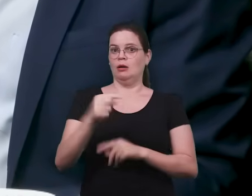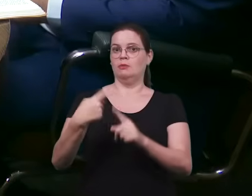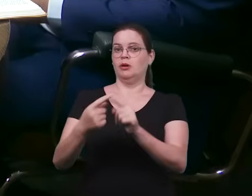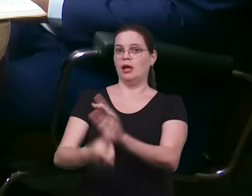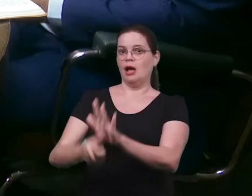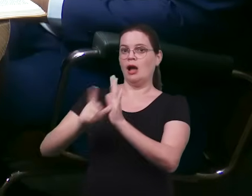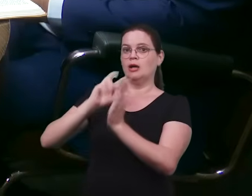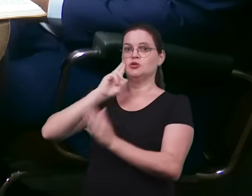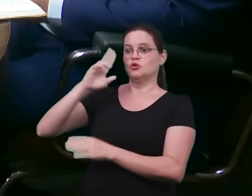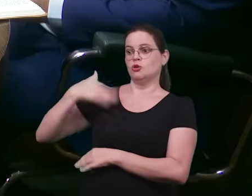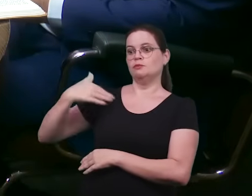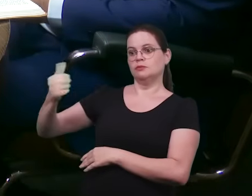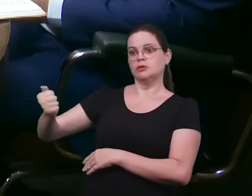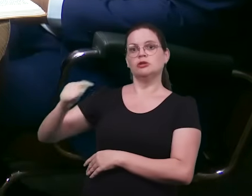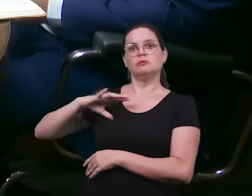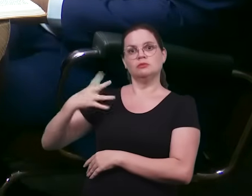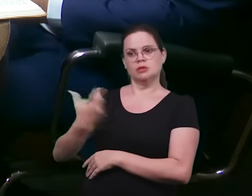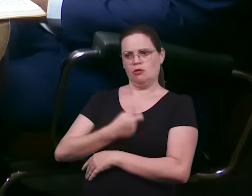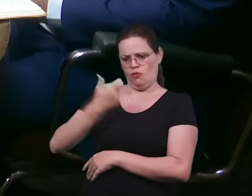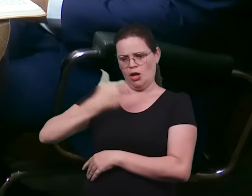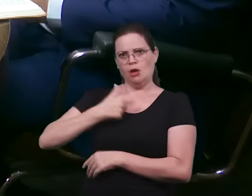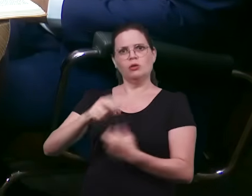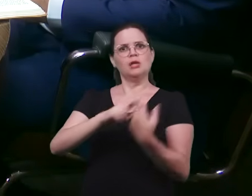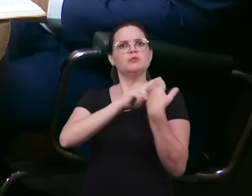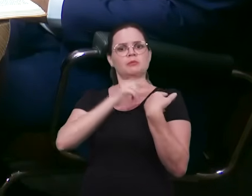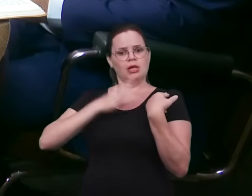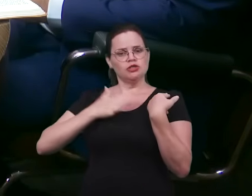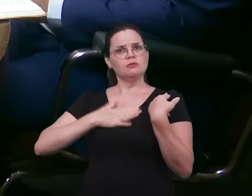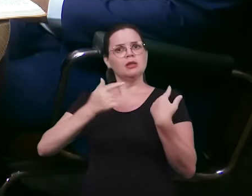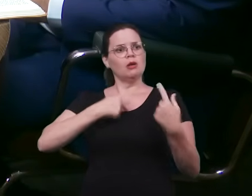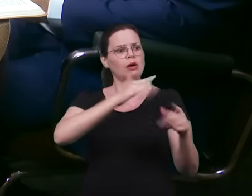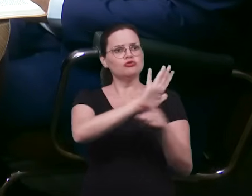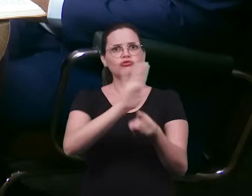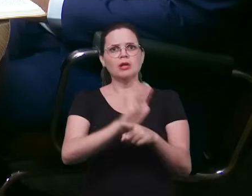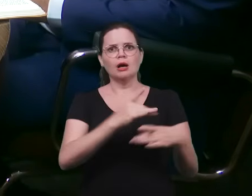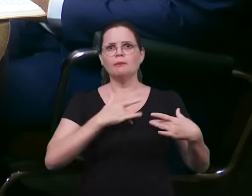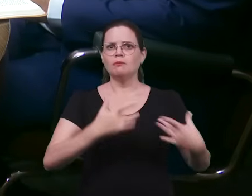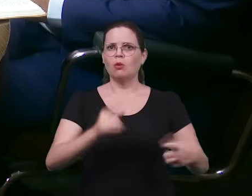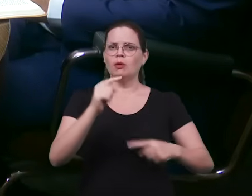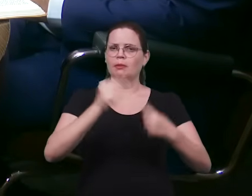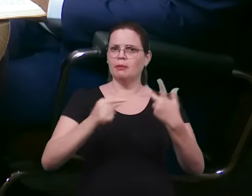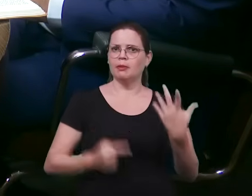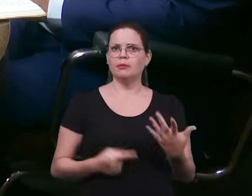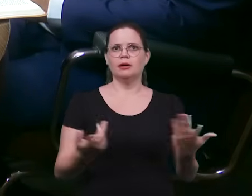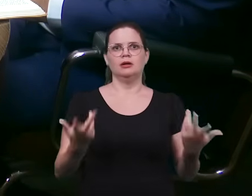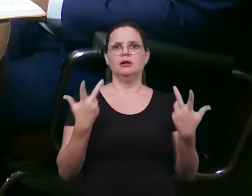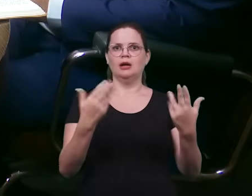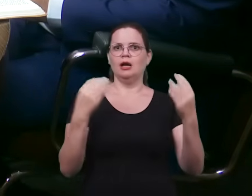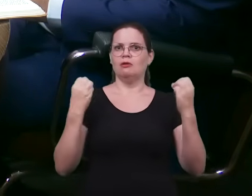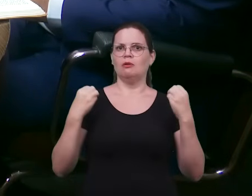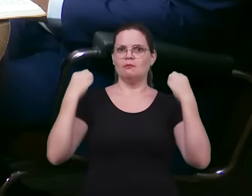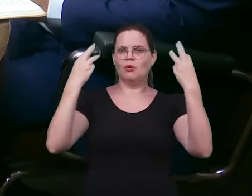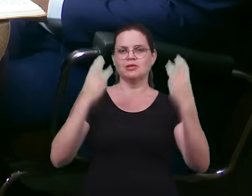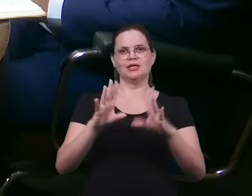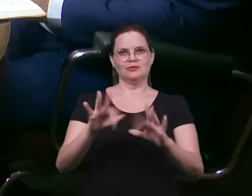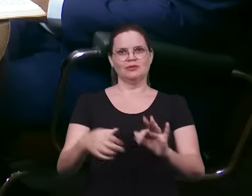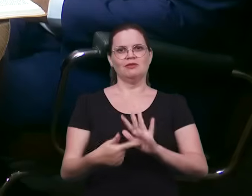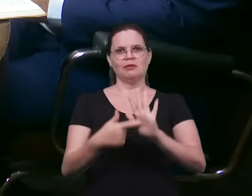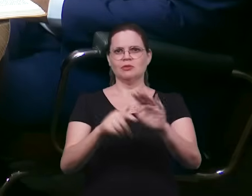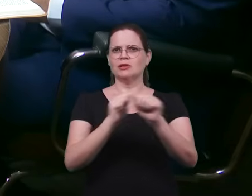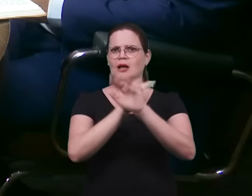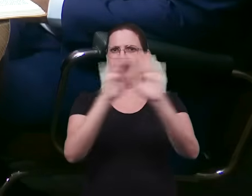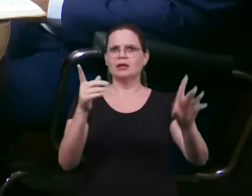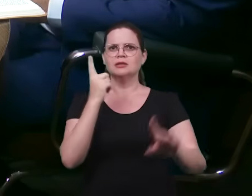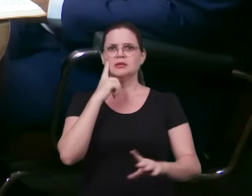o Senhor fez. E o que Moisés, voltando aqui em Deuteronômio, o que Moisés está falando para esse povo, e ele lá no final do livro vai falar disso,